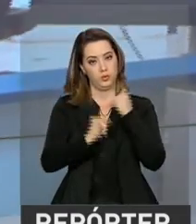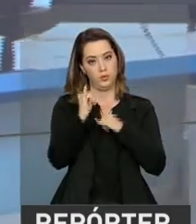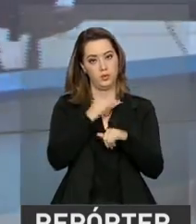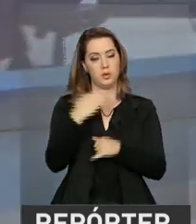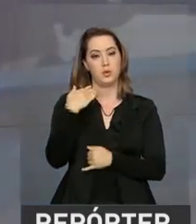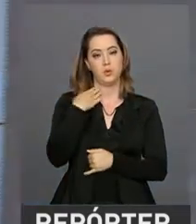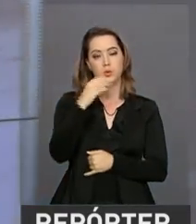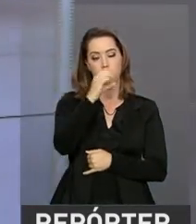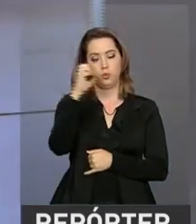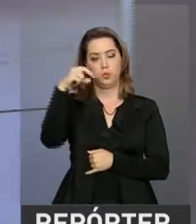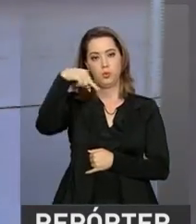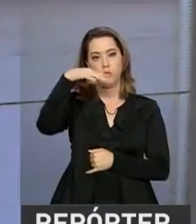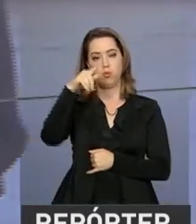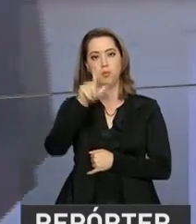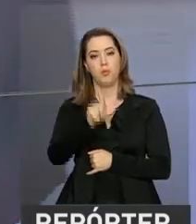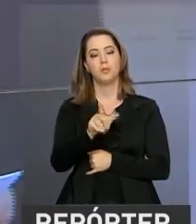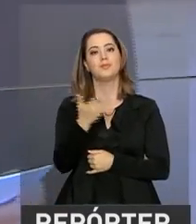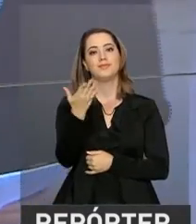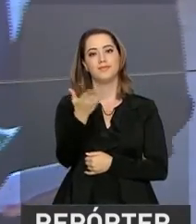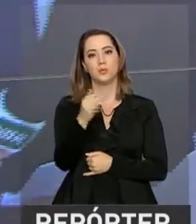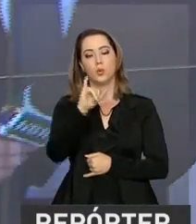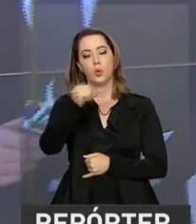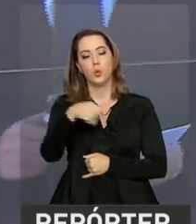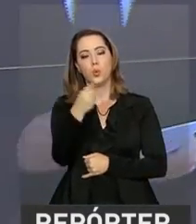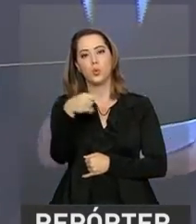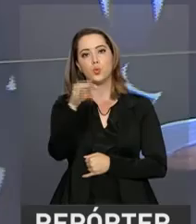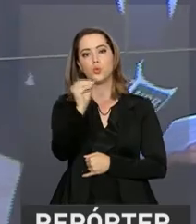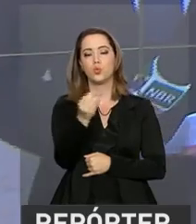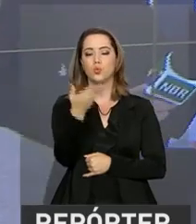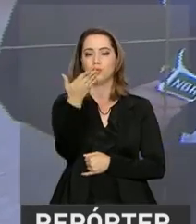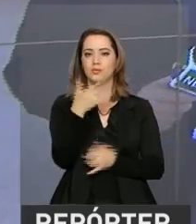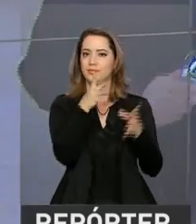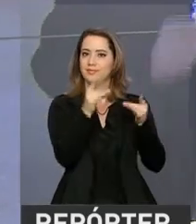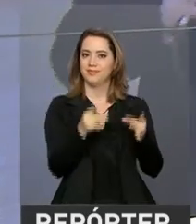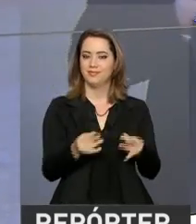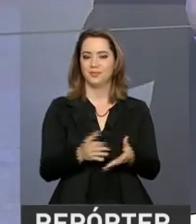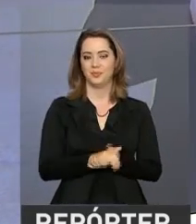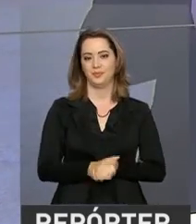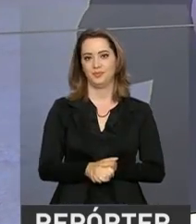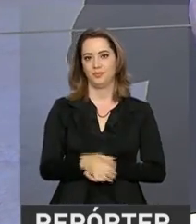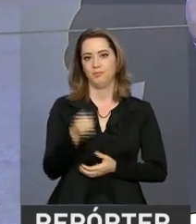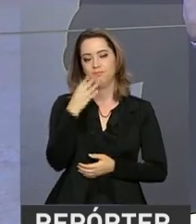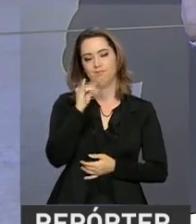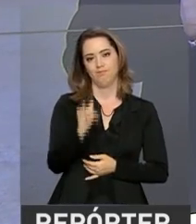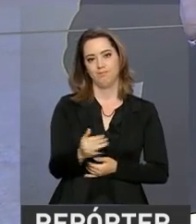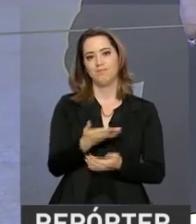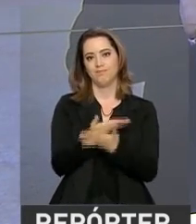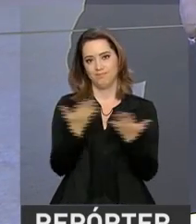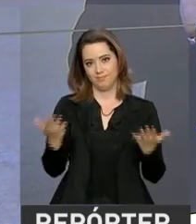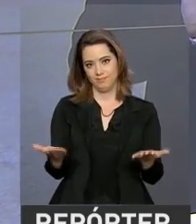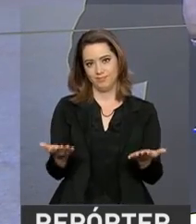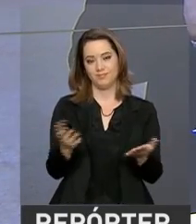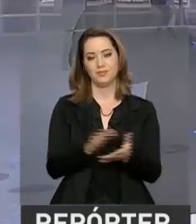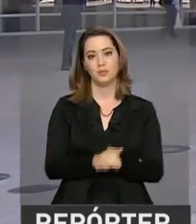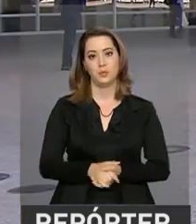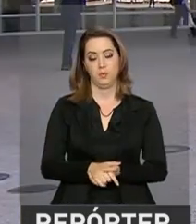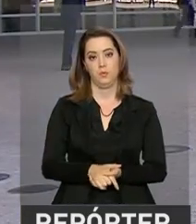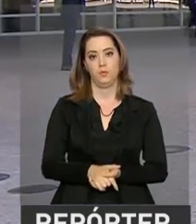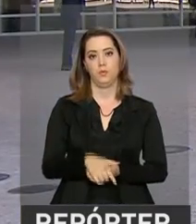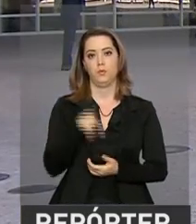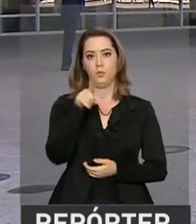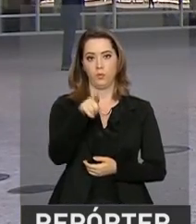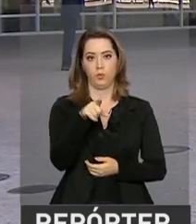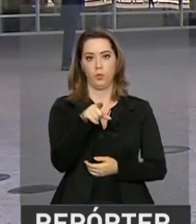detalhes com o repórter João Pedro Neto. Oi, João Pedro, bom dia para você. Oi, Daniele, bom dia para você também, bom dia a todos. Olha,